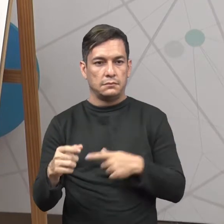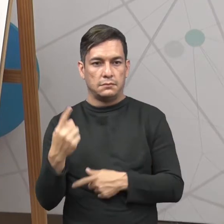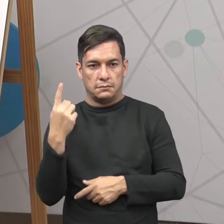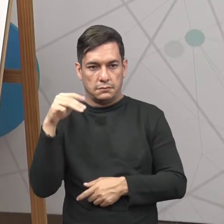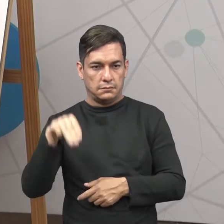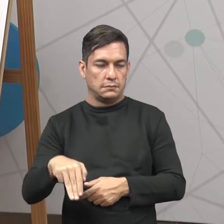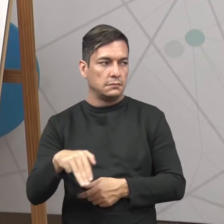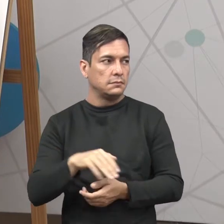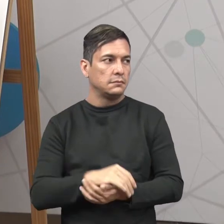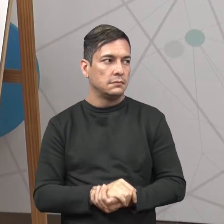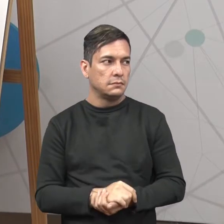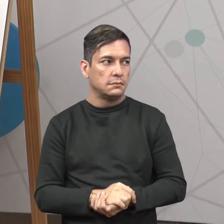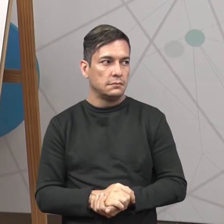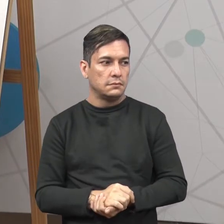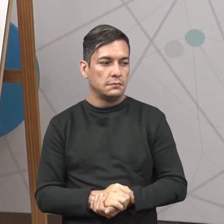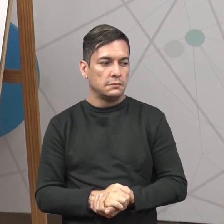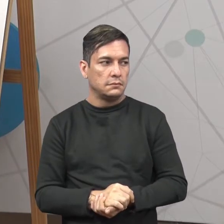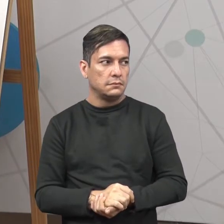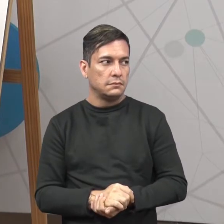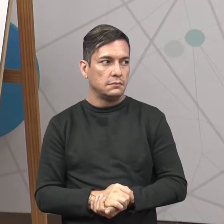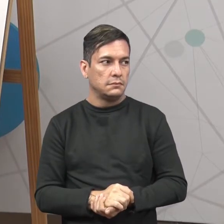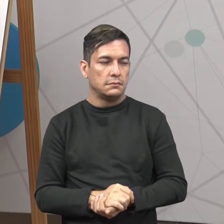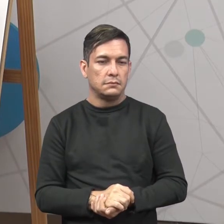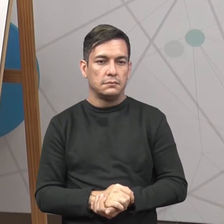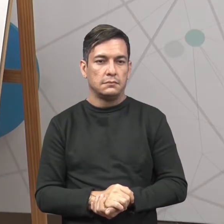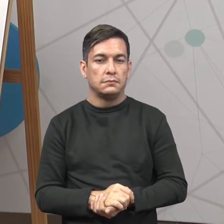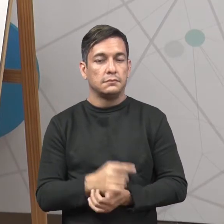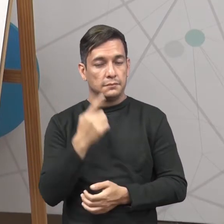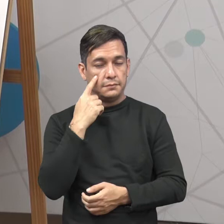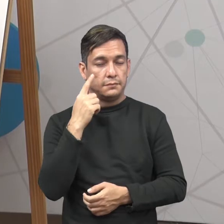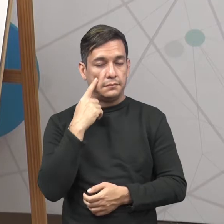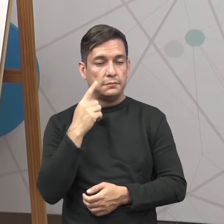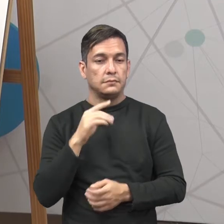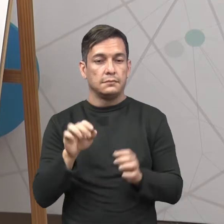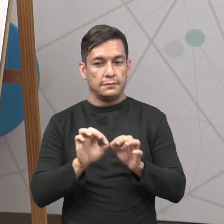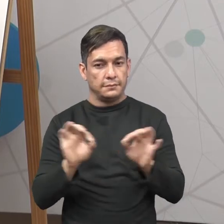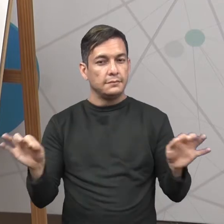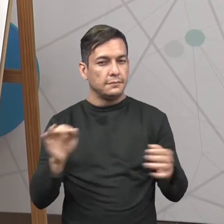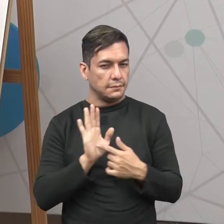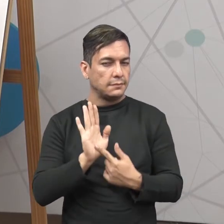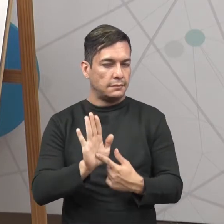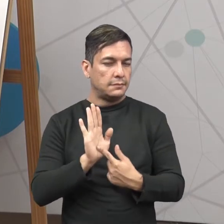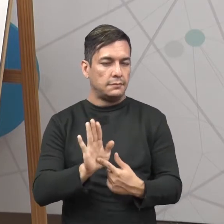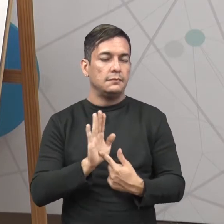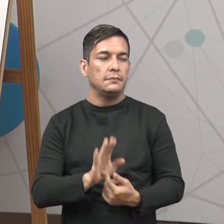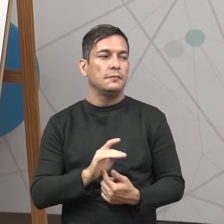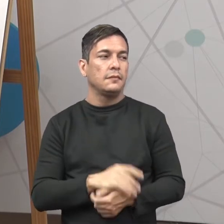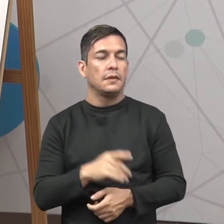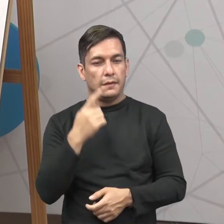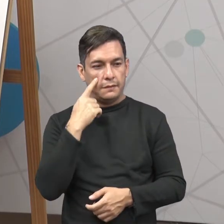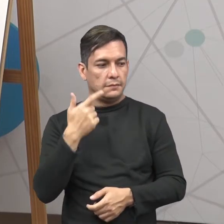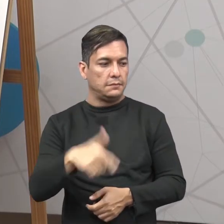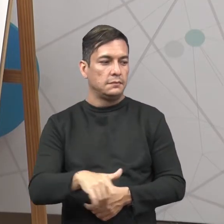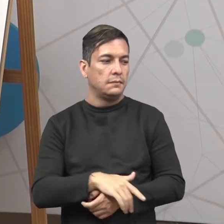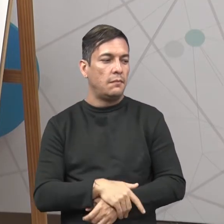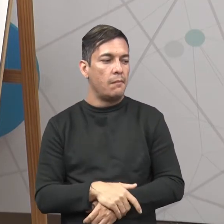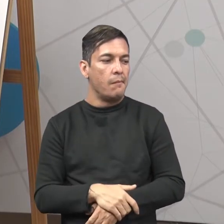metro? Você já viu que o tamanho do metro que eu mostrei para você? Vamos ver